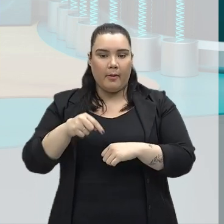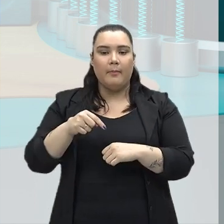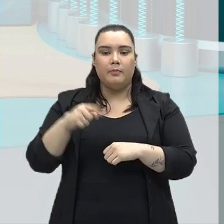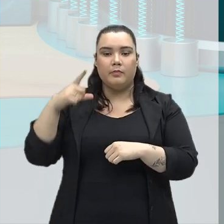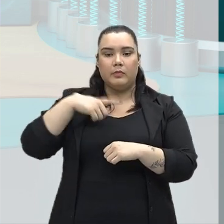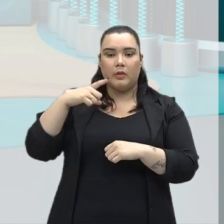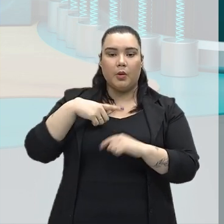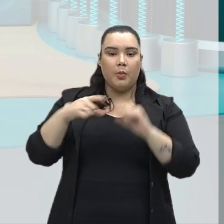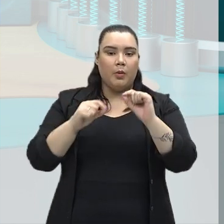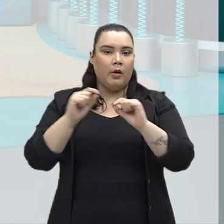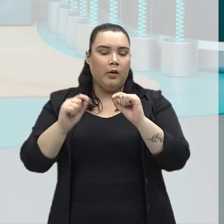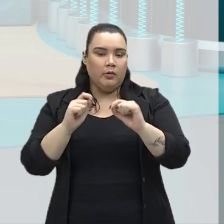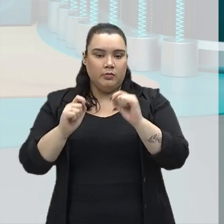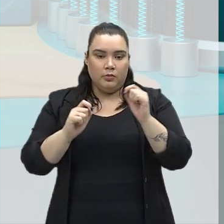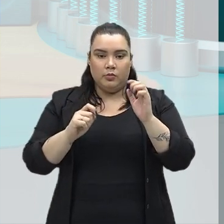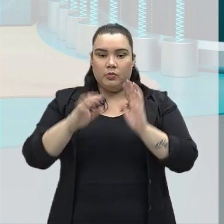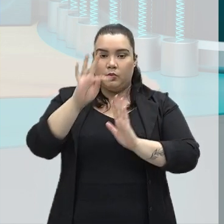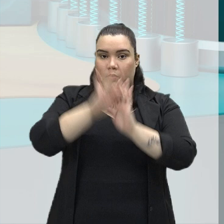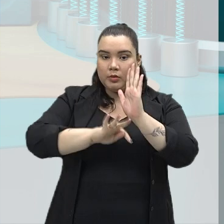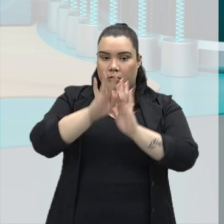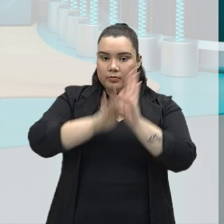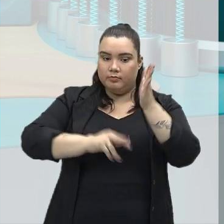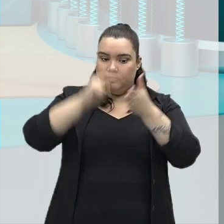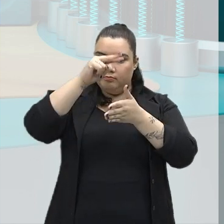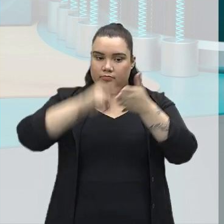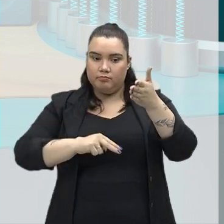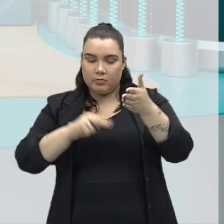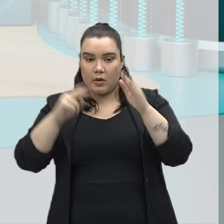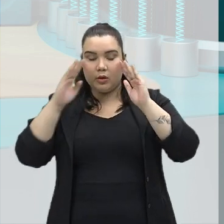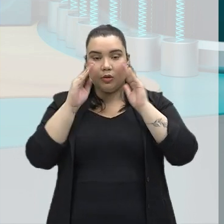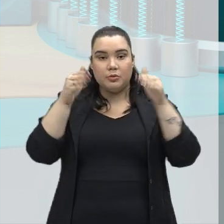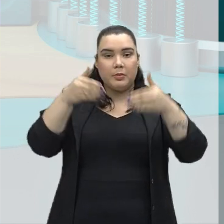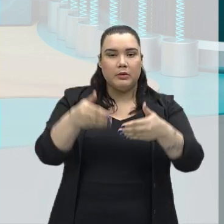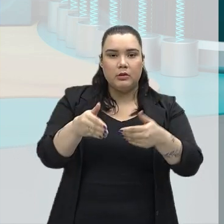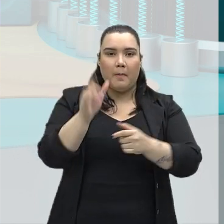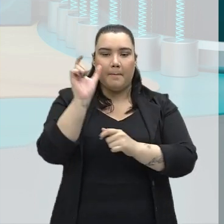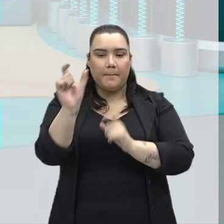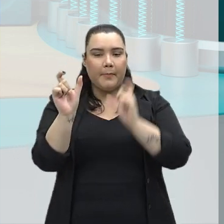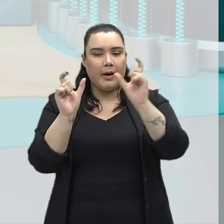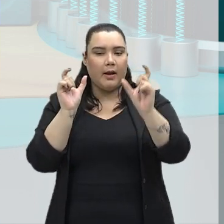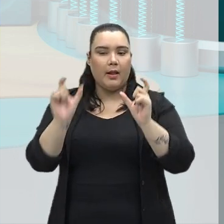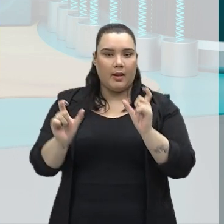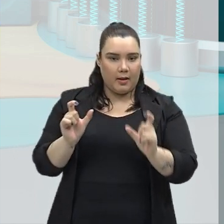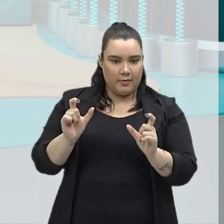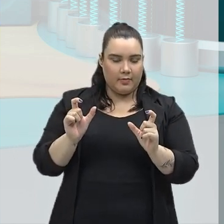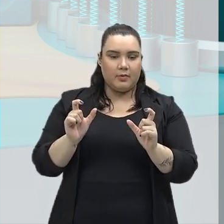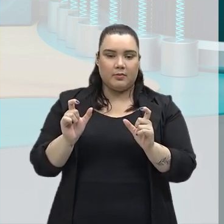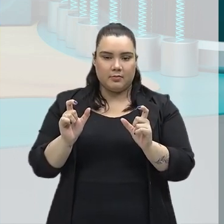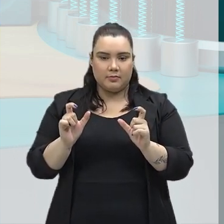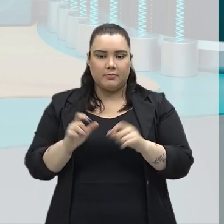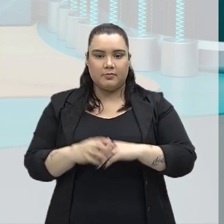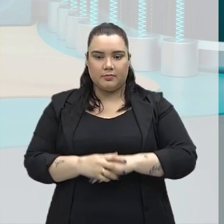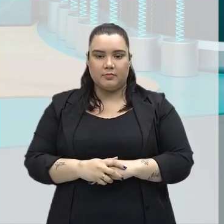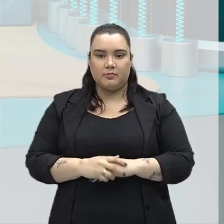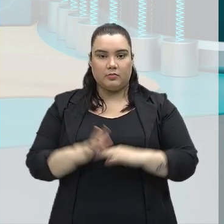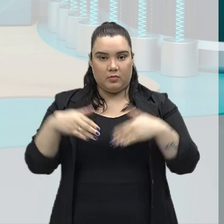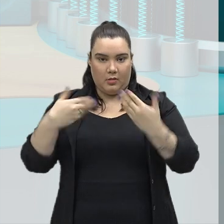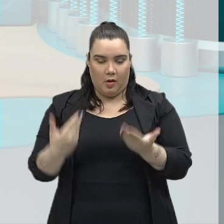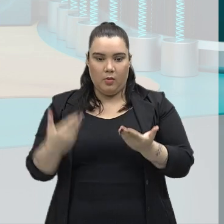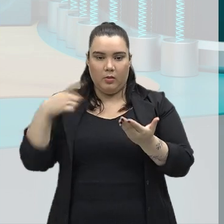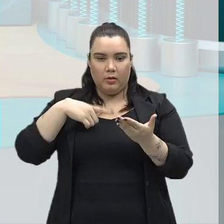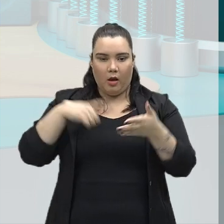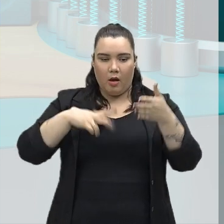ampliar, verificar algo ali específico. Então, quando você escaneia alguma coisa, né, você faz